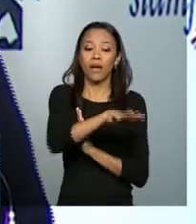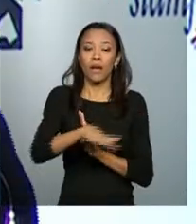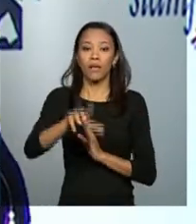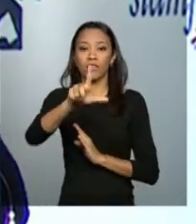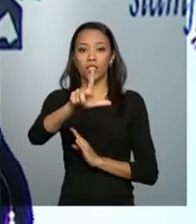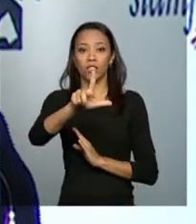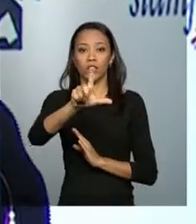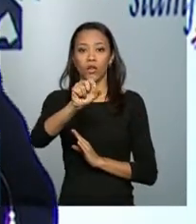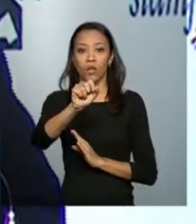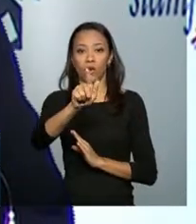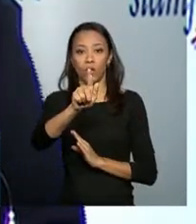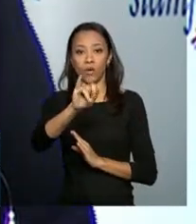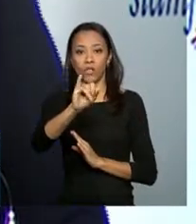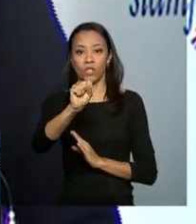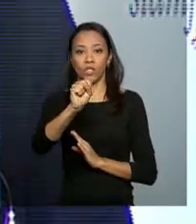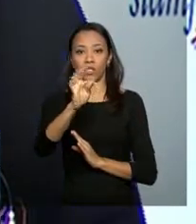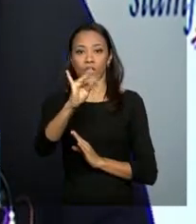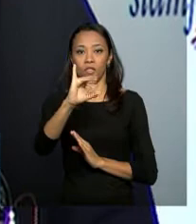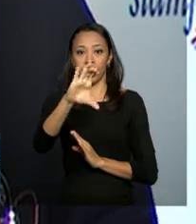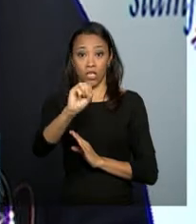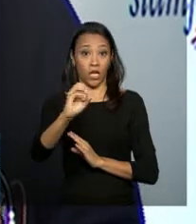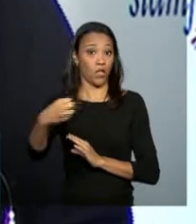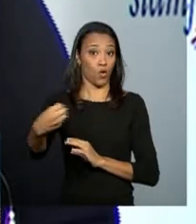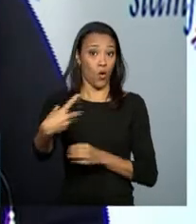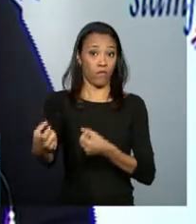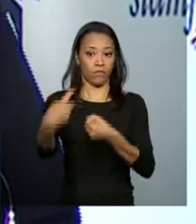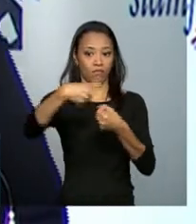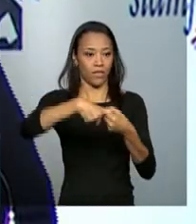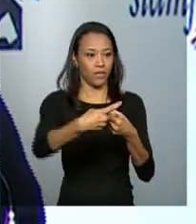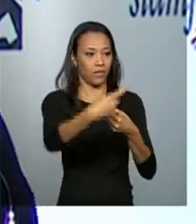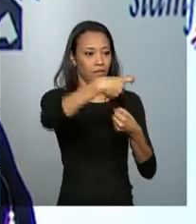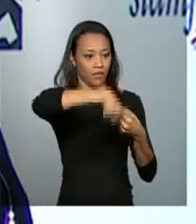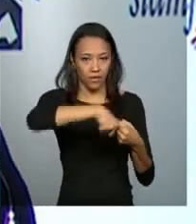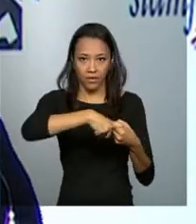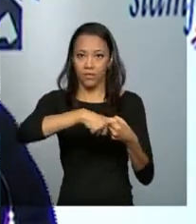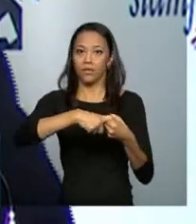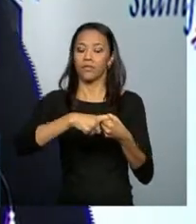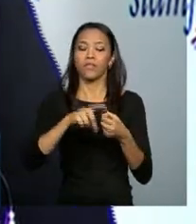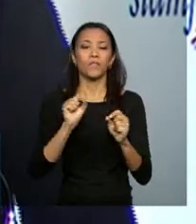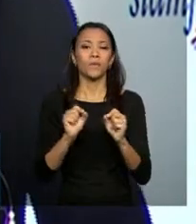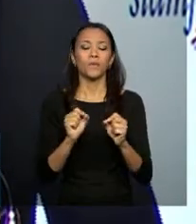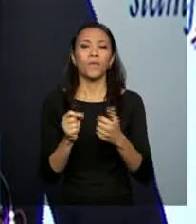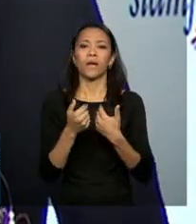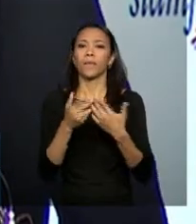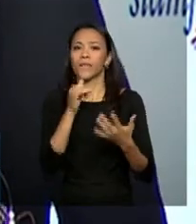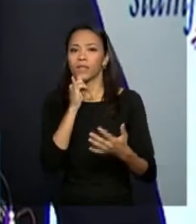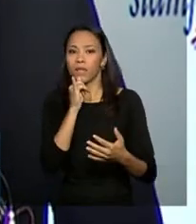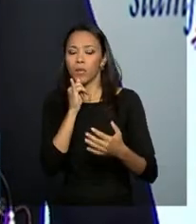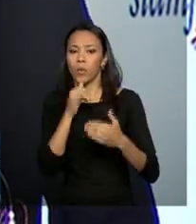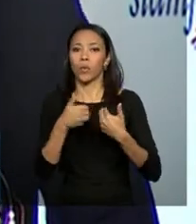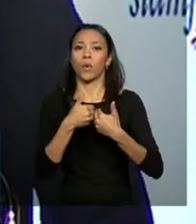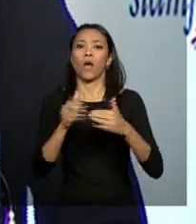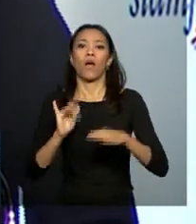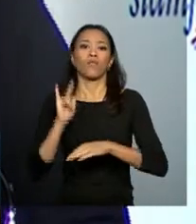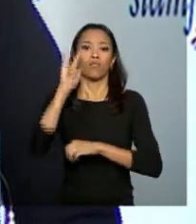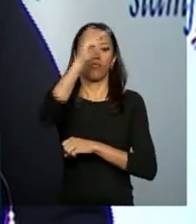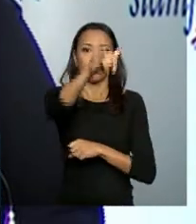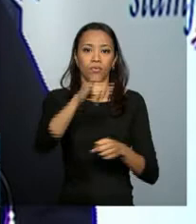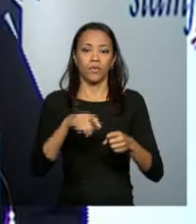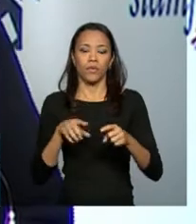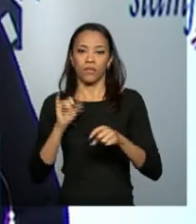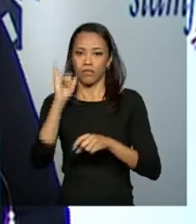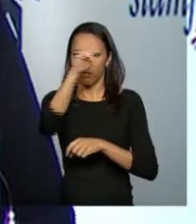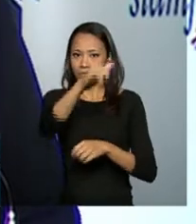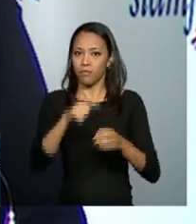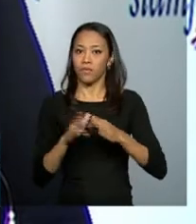e PPPs, com novas parcerias, fazendo concessão de aeroporto, porto, ferrovia, rodovia,